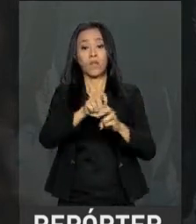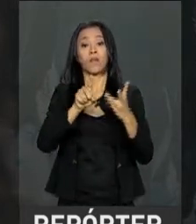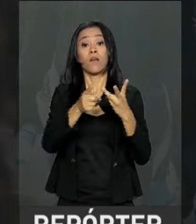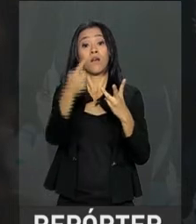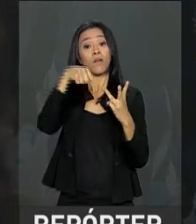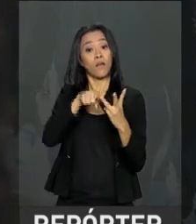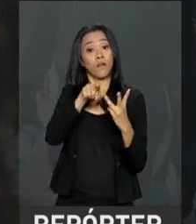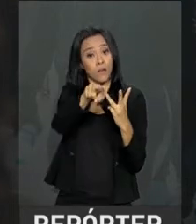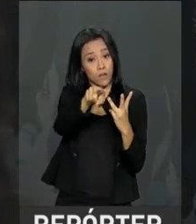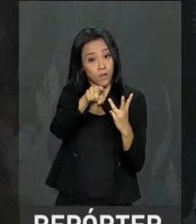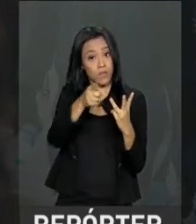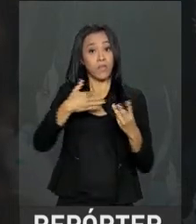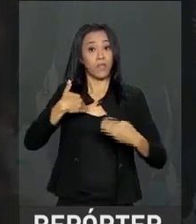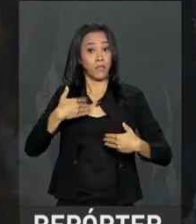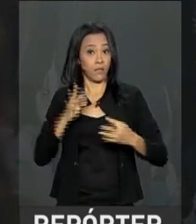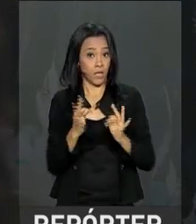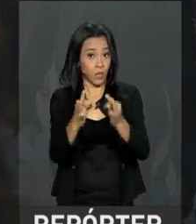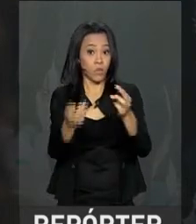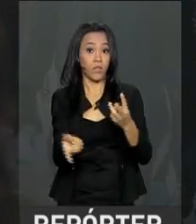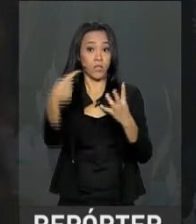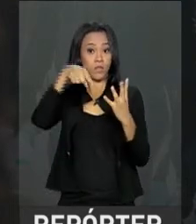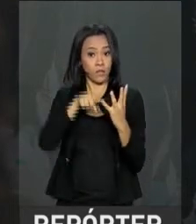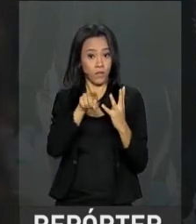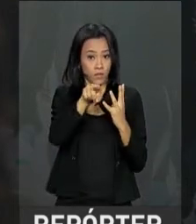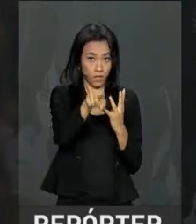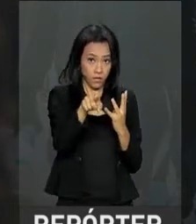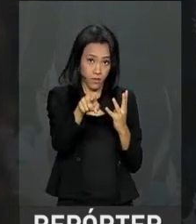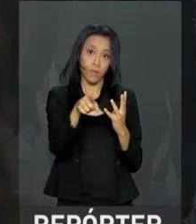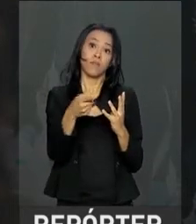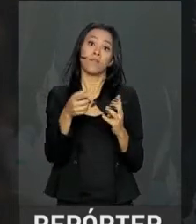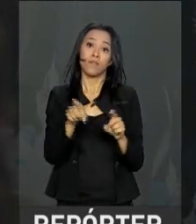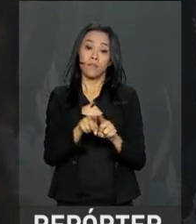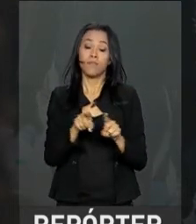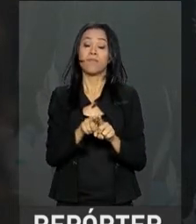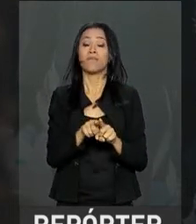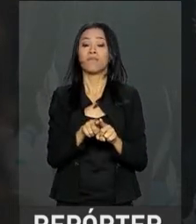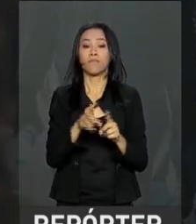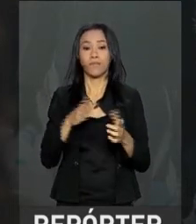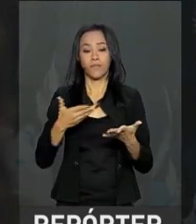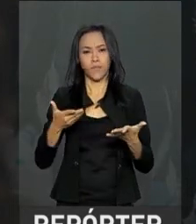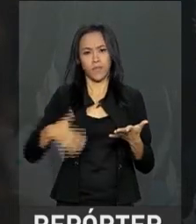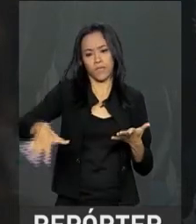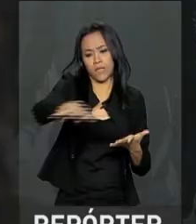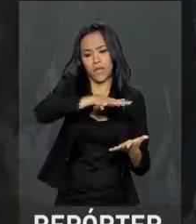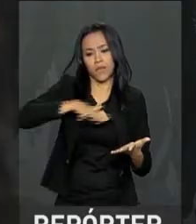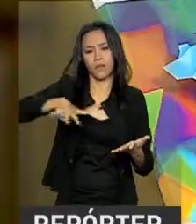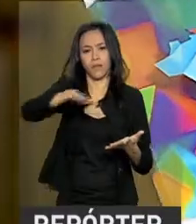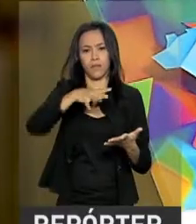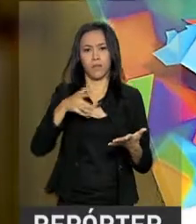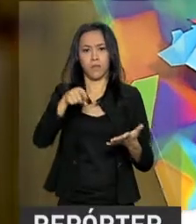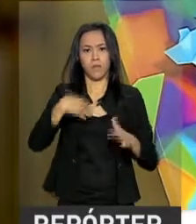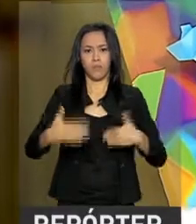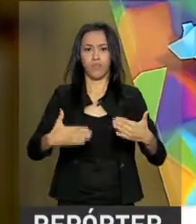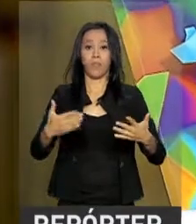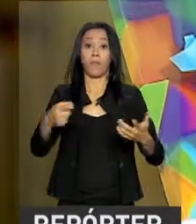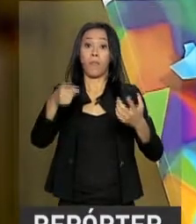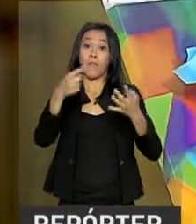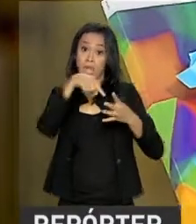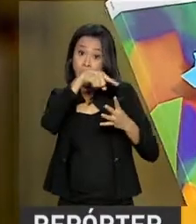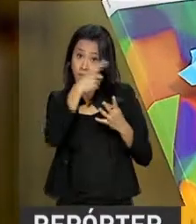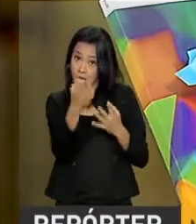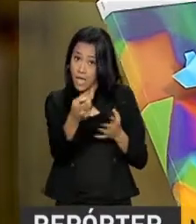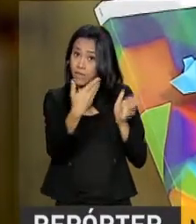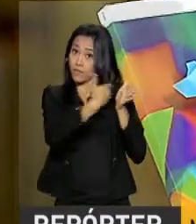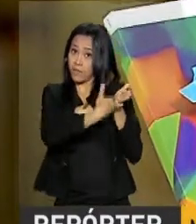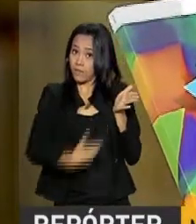tecnologias e promoção da produtividade e da competitividade dos meios de produção com este documento